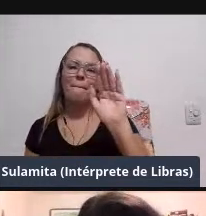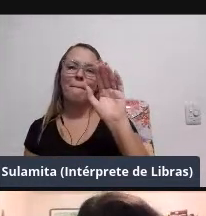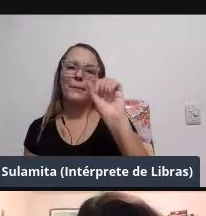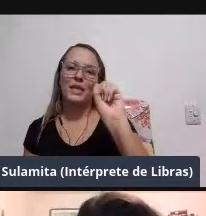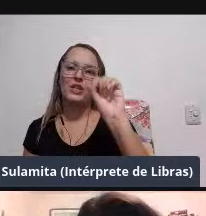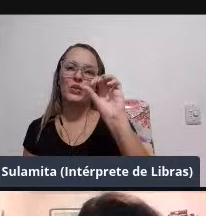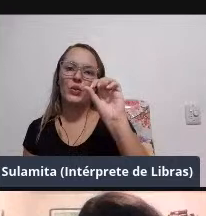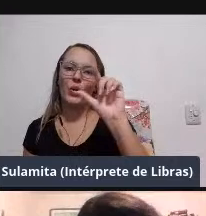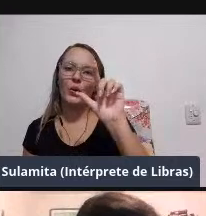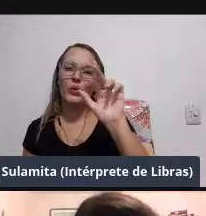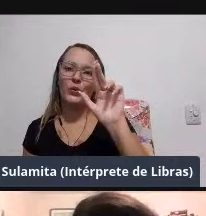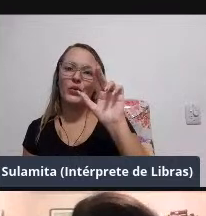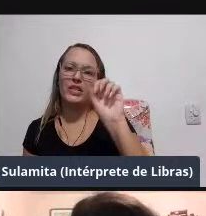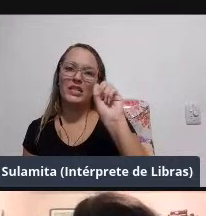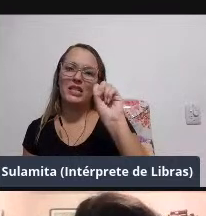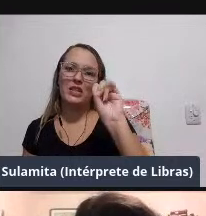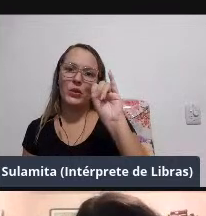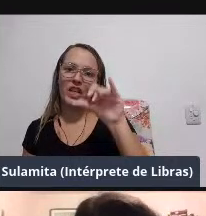César,